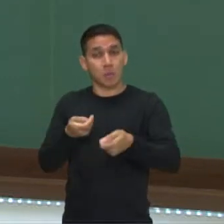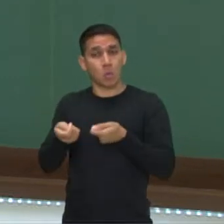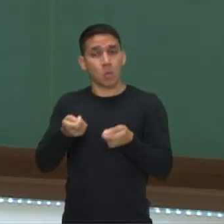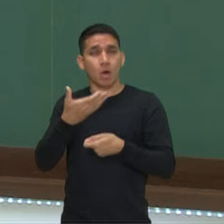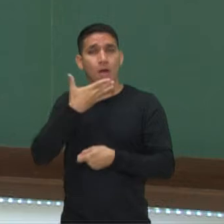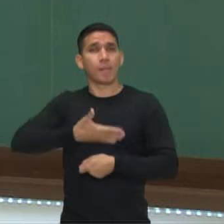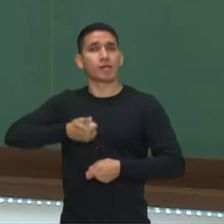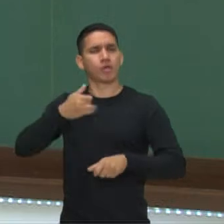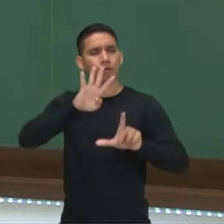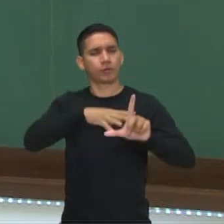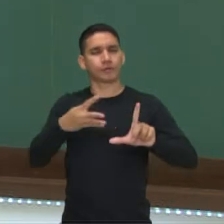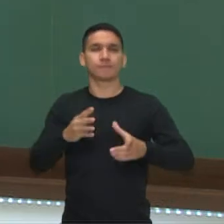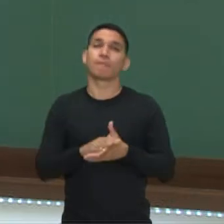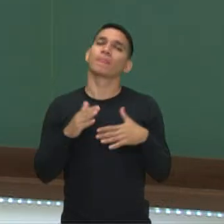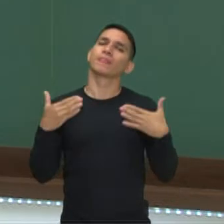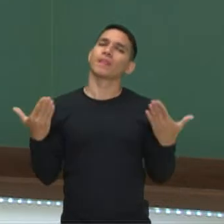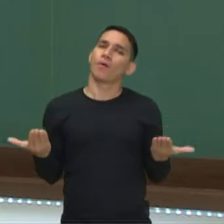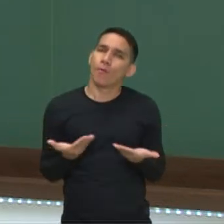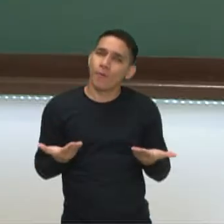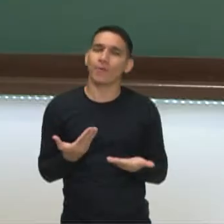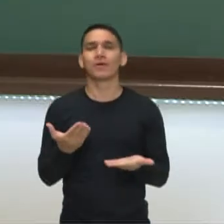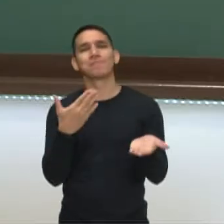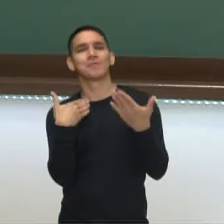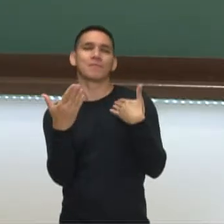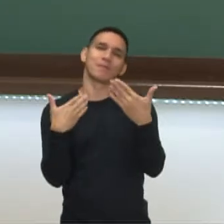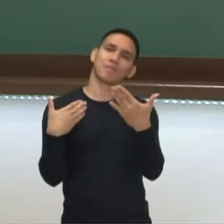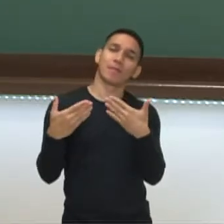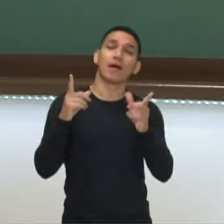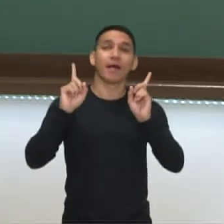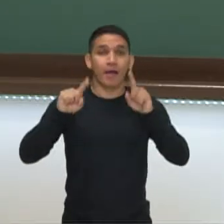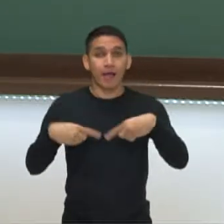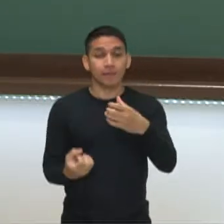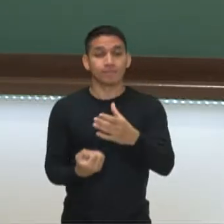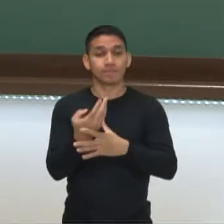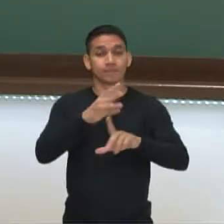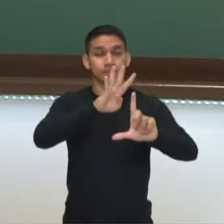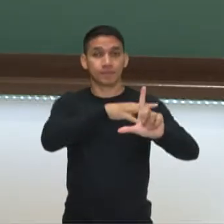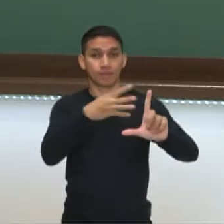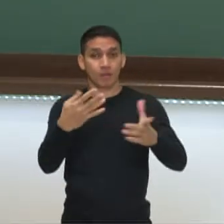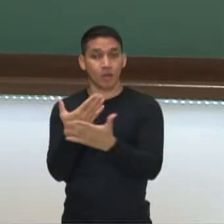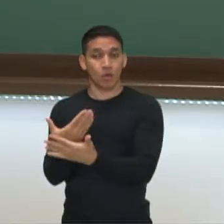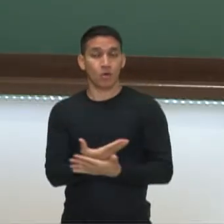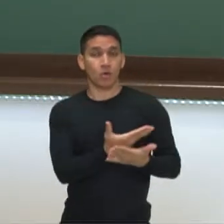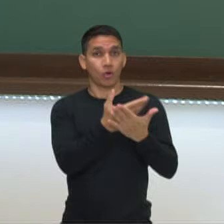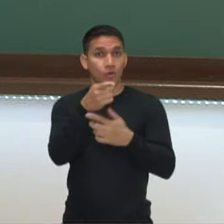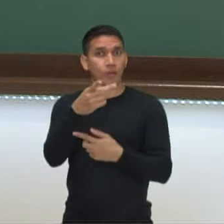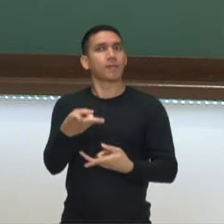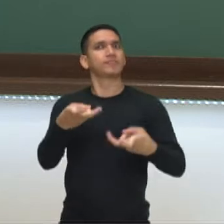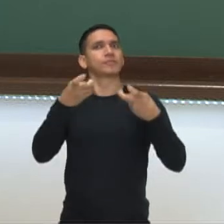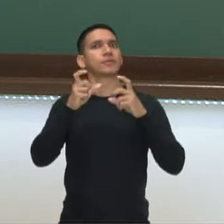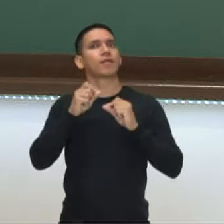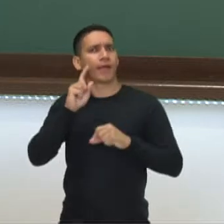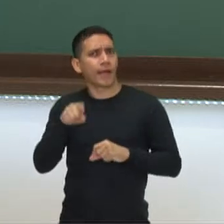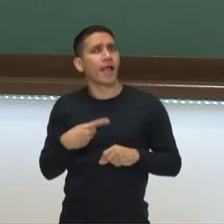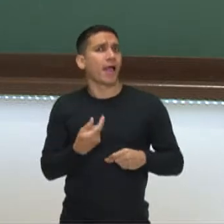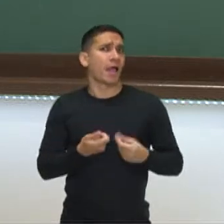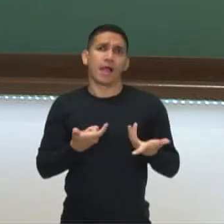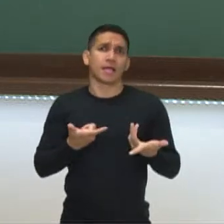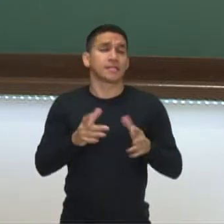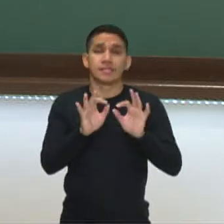estudos. Então, o nosso bate-papo de hoje é montar um cronograma de estudos que você vai perceber é uma